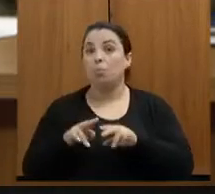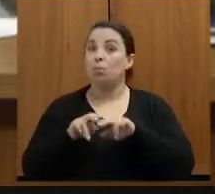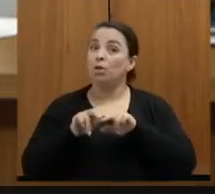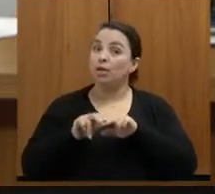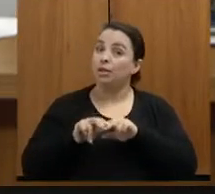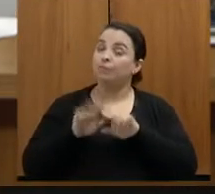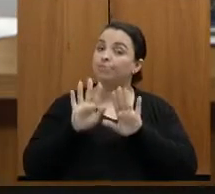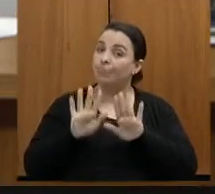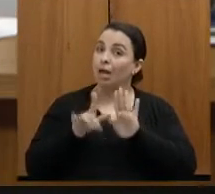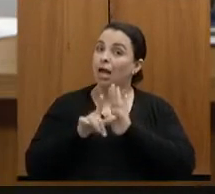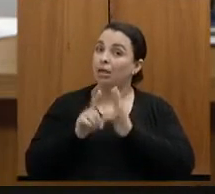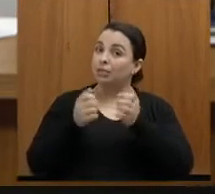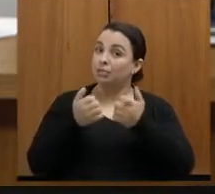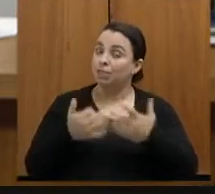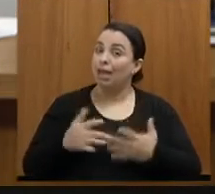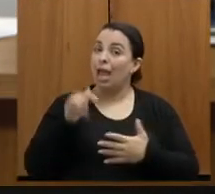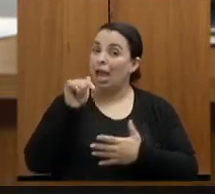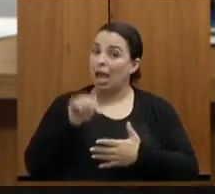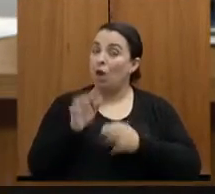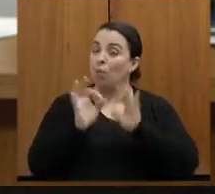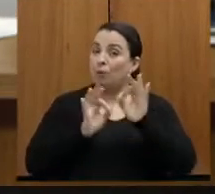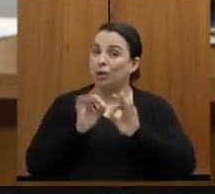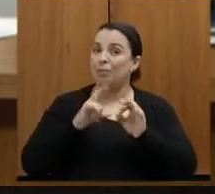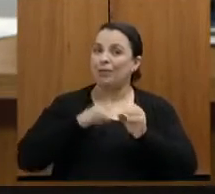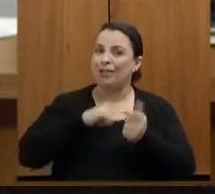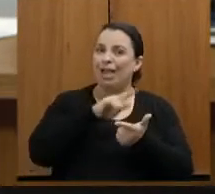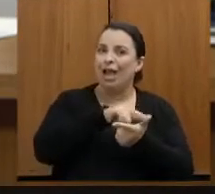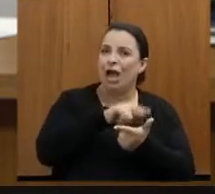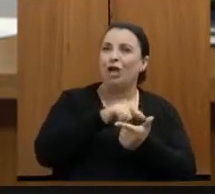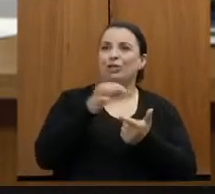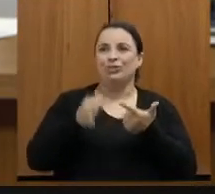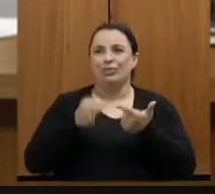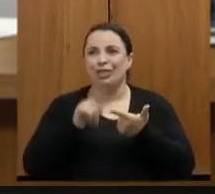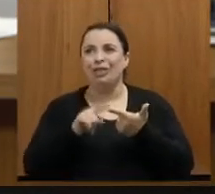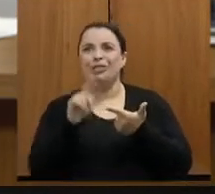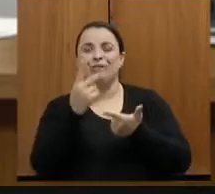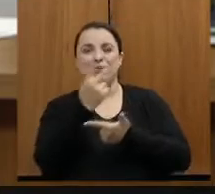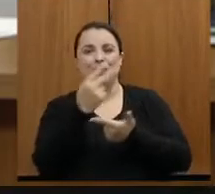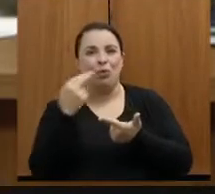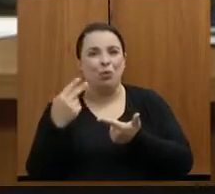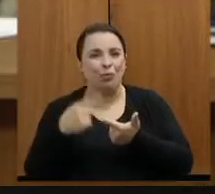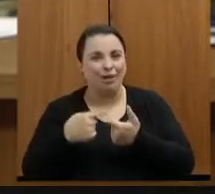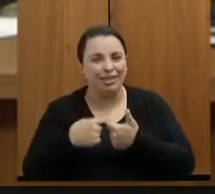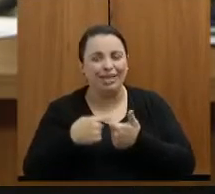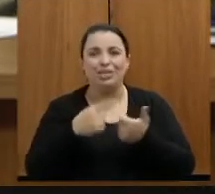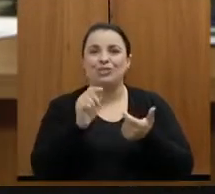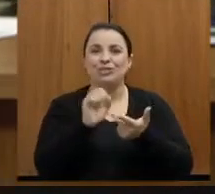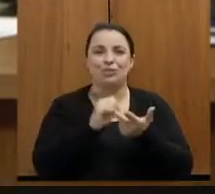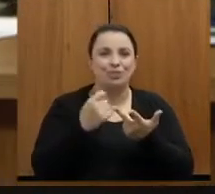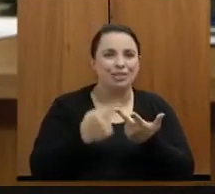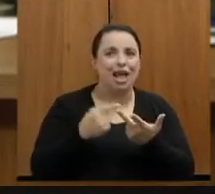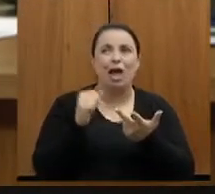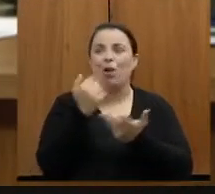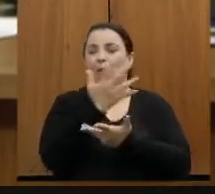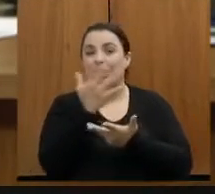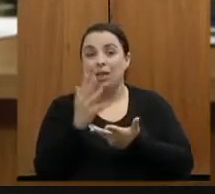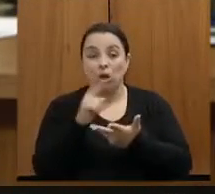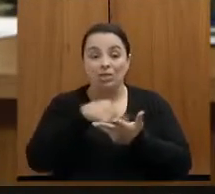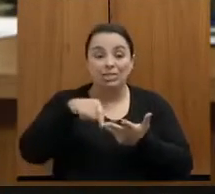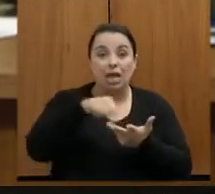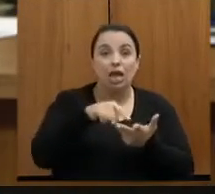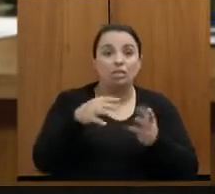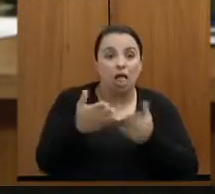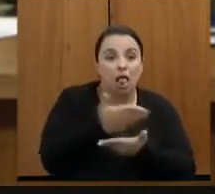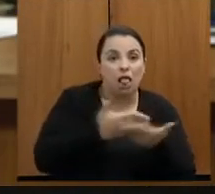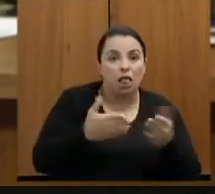é um programa que envolve o jurídico, urbanístico, social e ambiental. Então, se todos os setores envolvidos não estiverem, de fato,